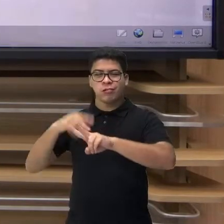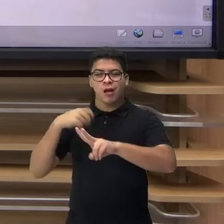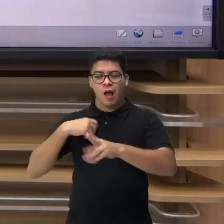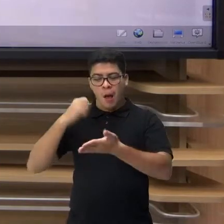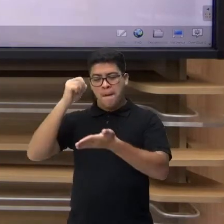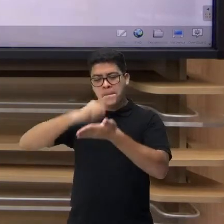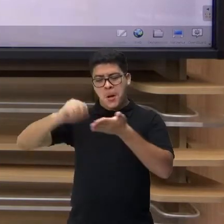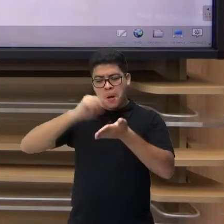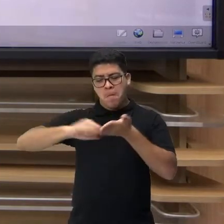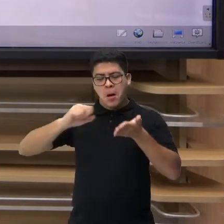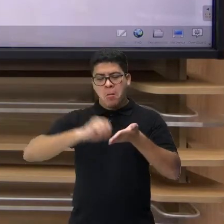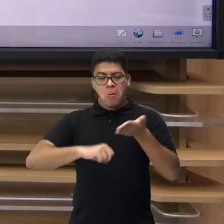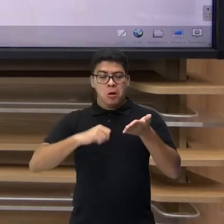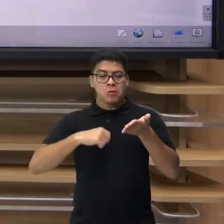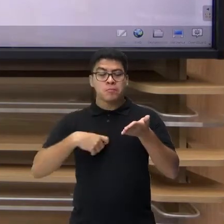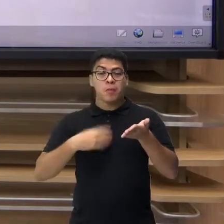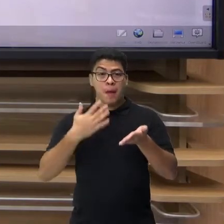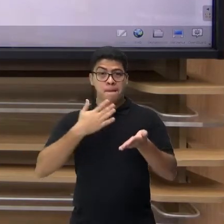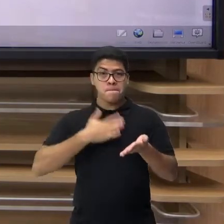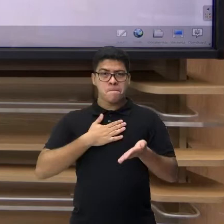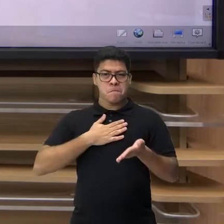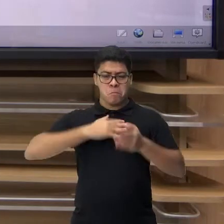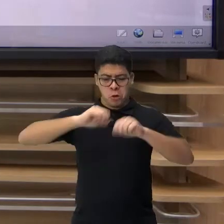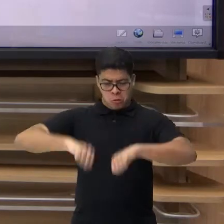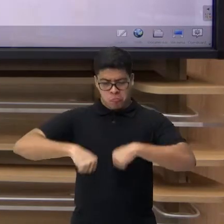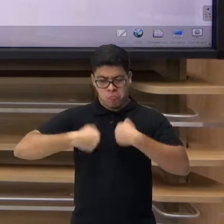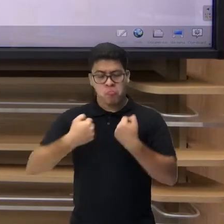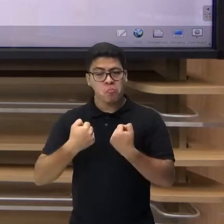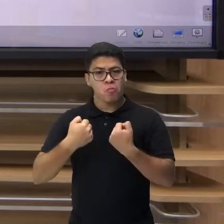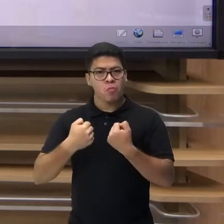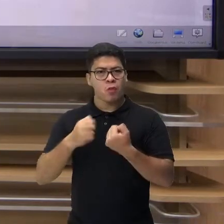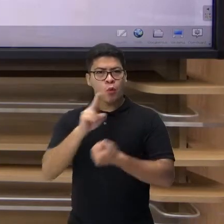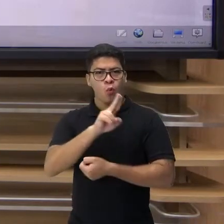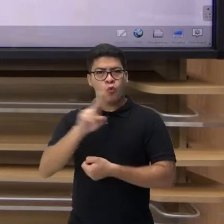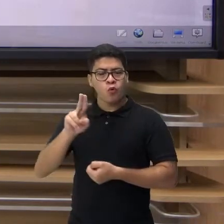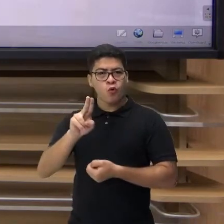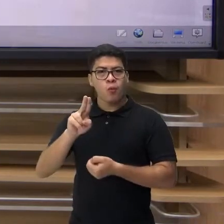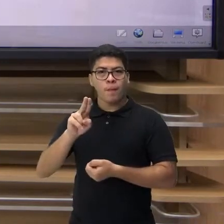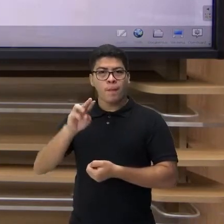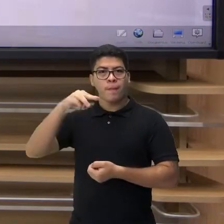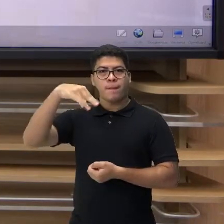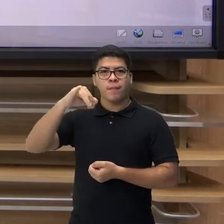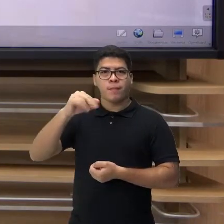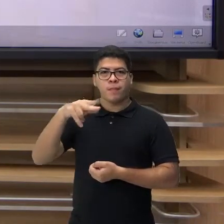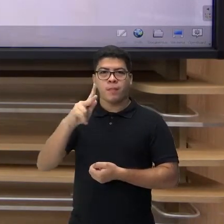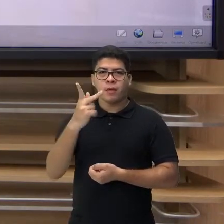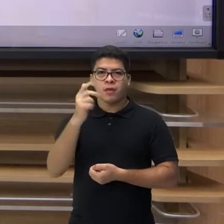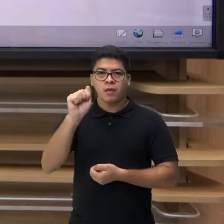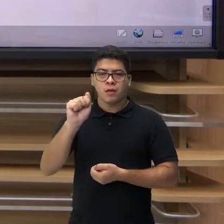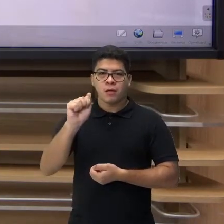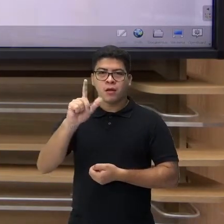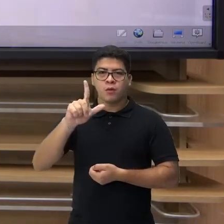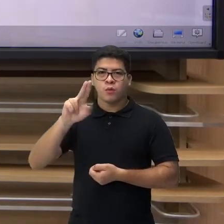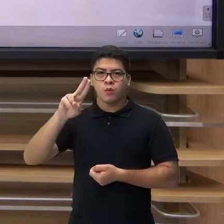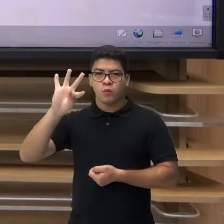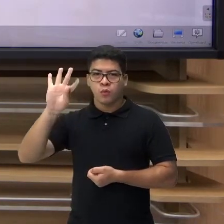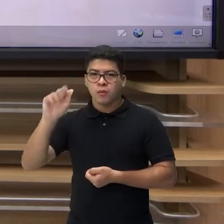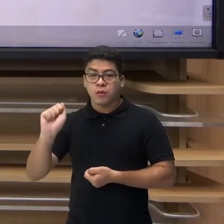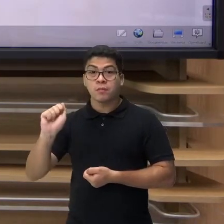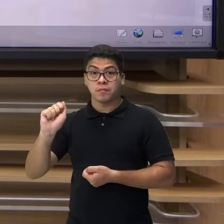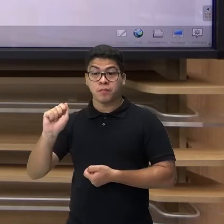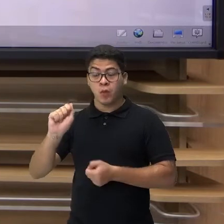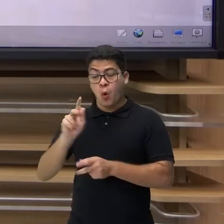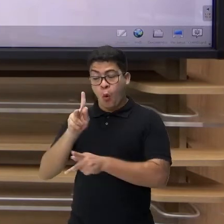e escreve um livro chamado Minha Luta. E aí, nesse livro, basicamente, ele diz o seguinte: olha, o povo alemão é